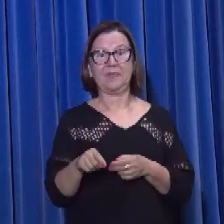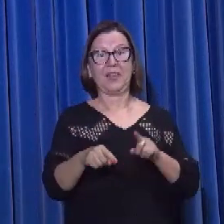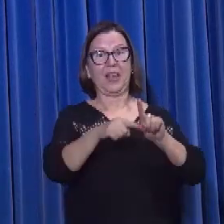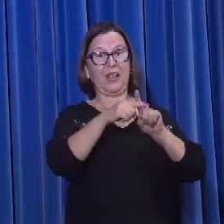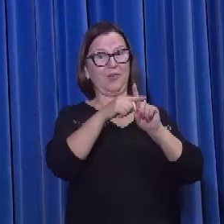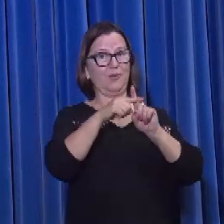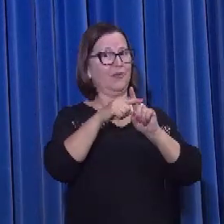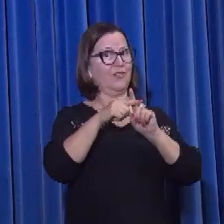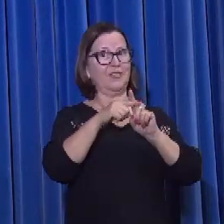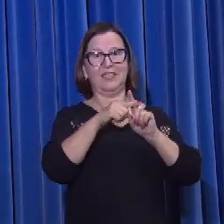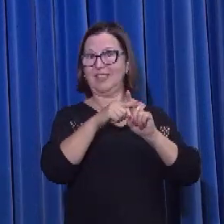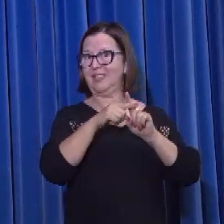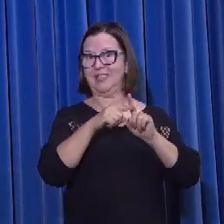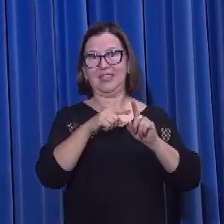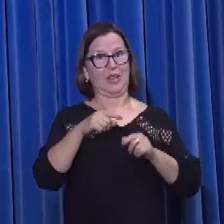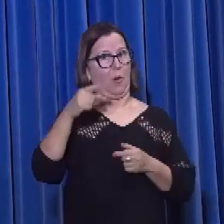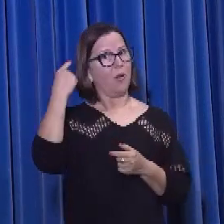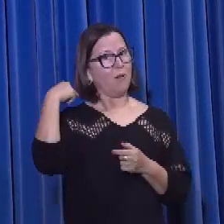loucura,